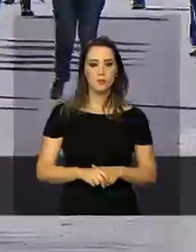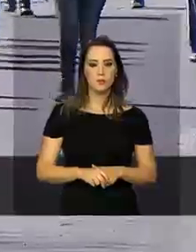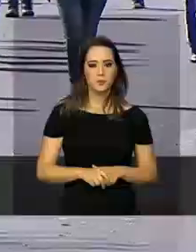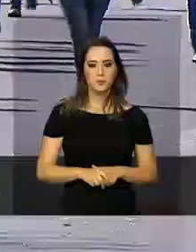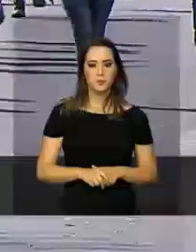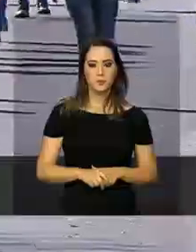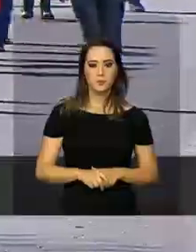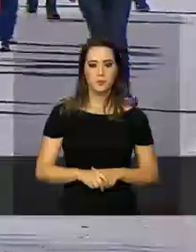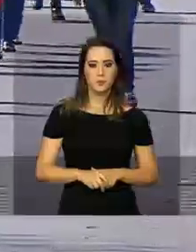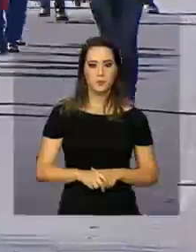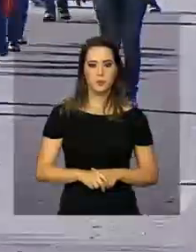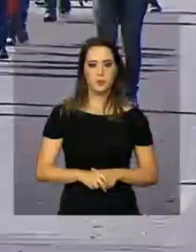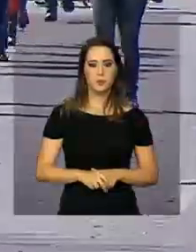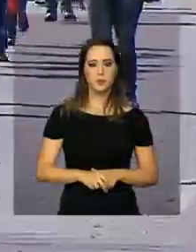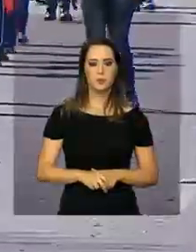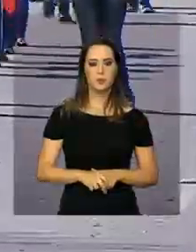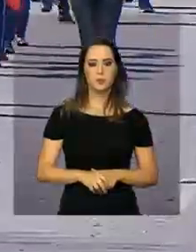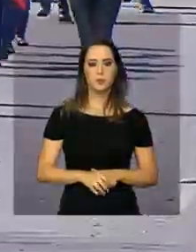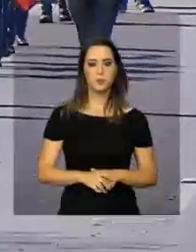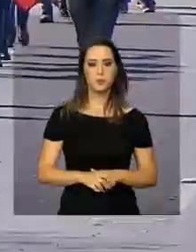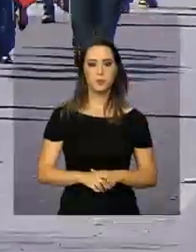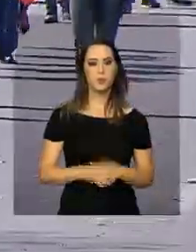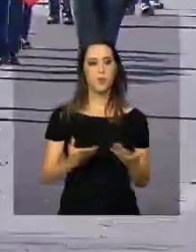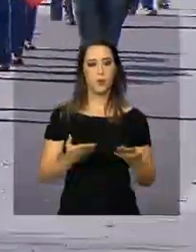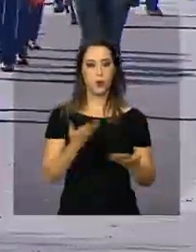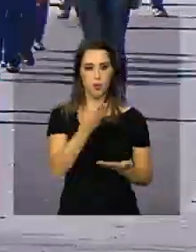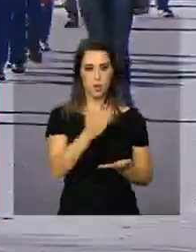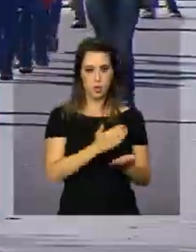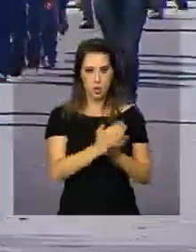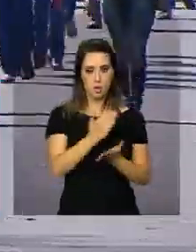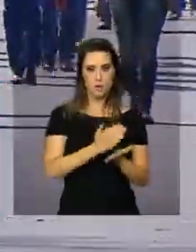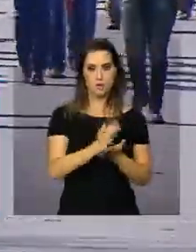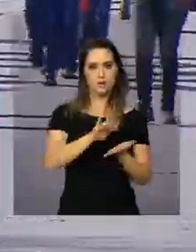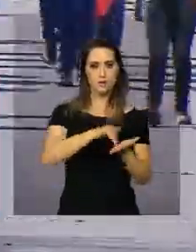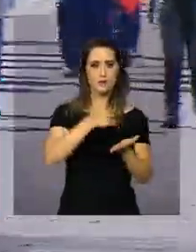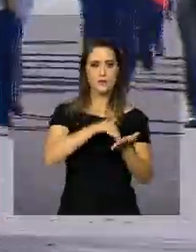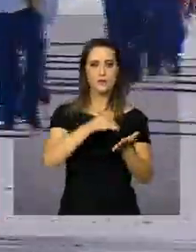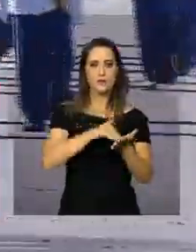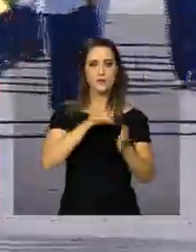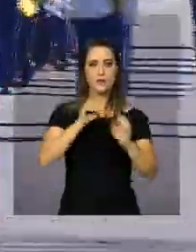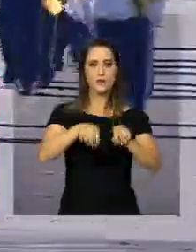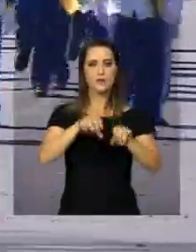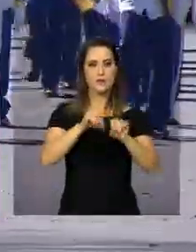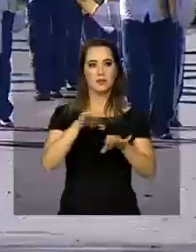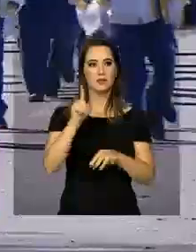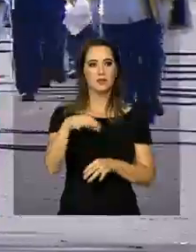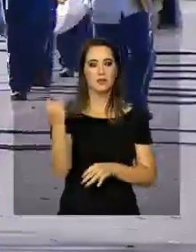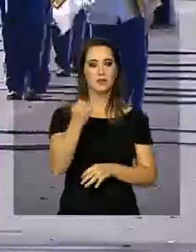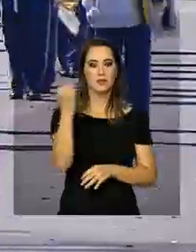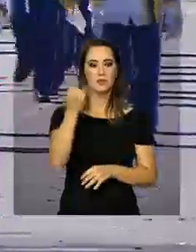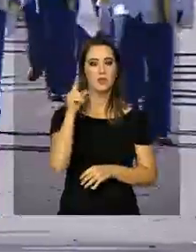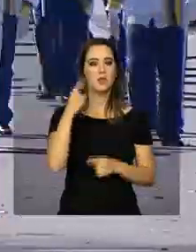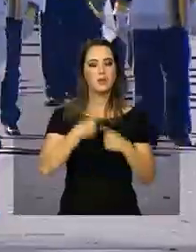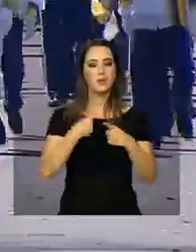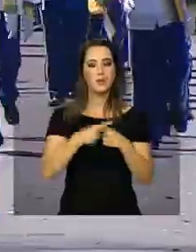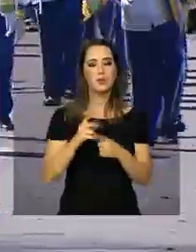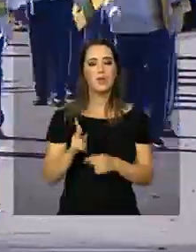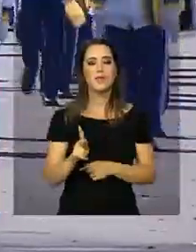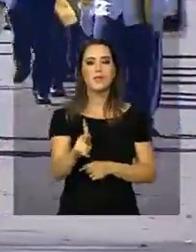à independência do Brasil. Essa iniciativa da Secretaria de Educação, ela é muito importante. Cada ano eles